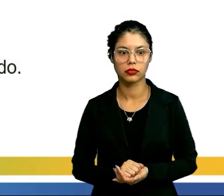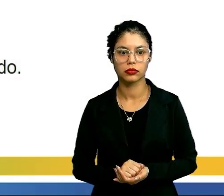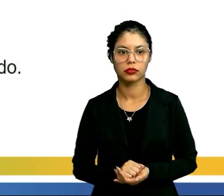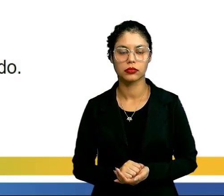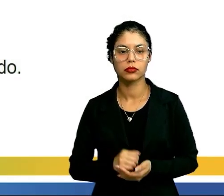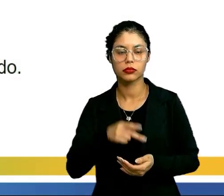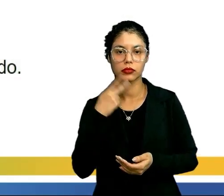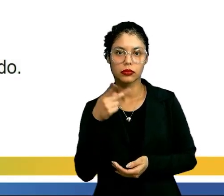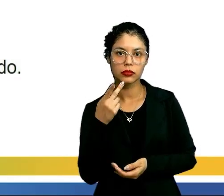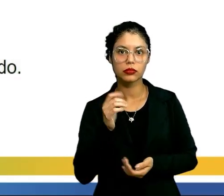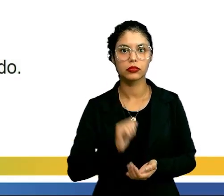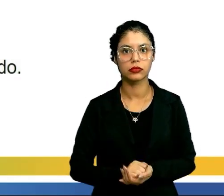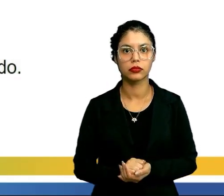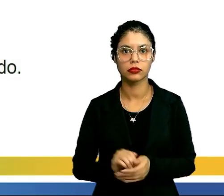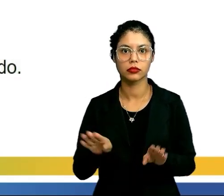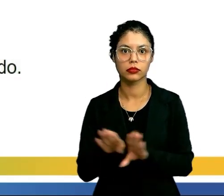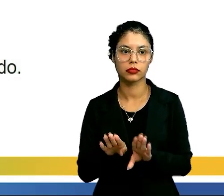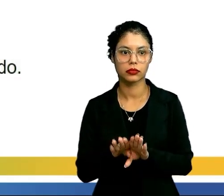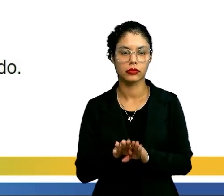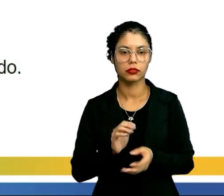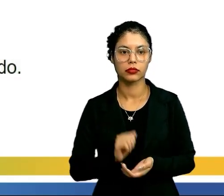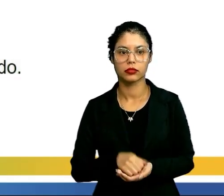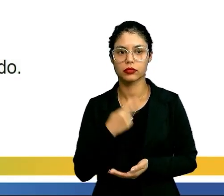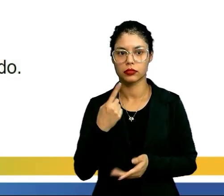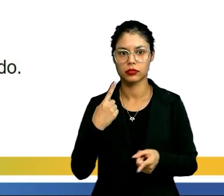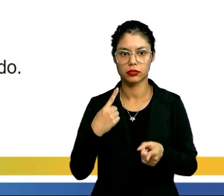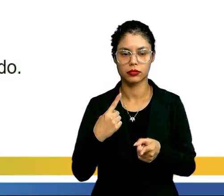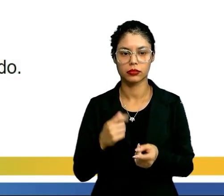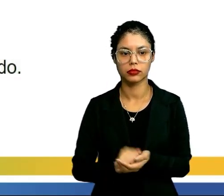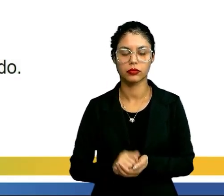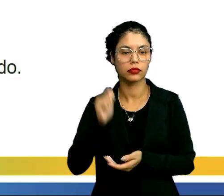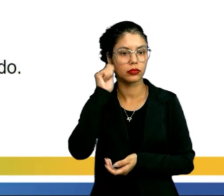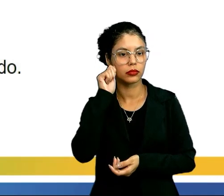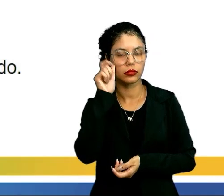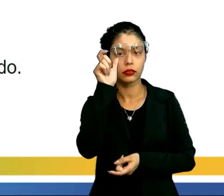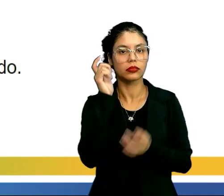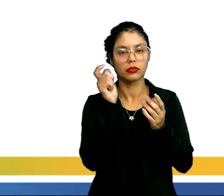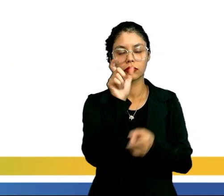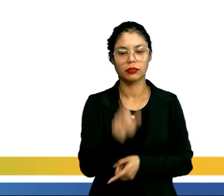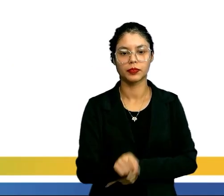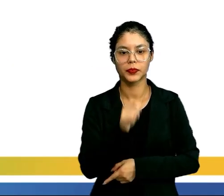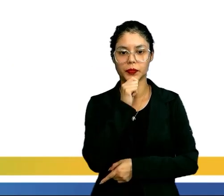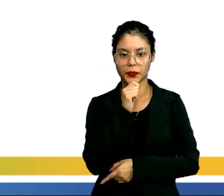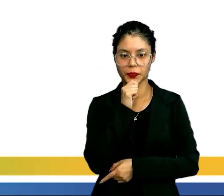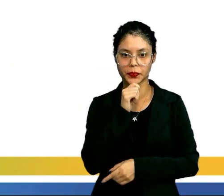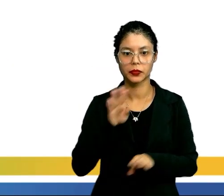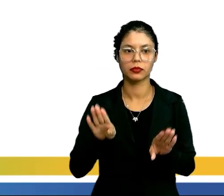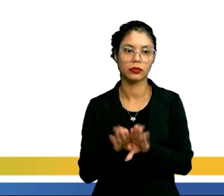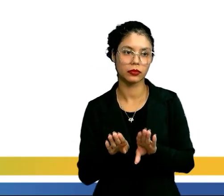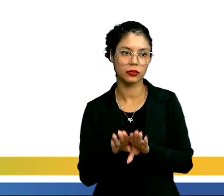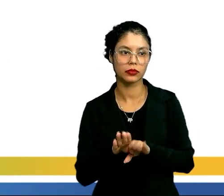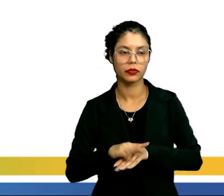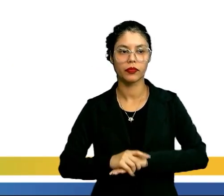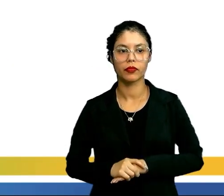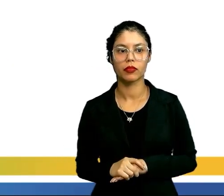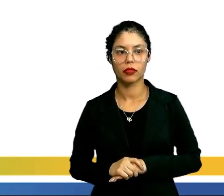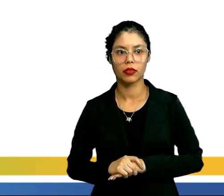questões. E aí na letra A diz o seguinte, o autor do texto analisa...